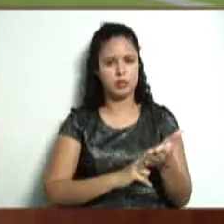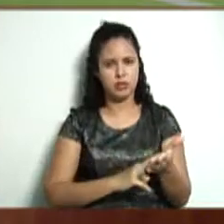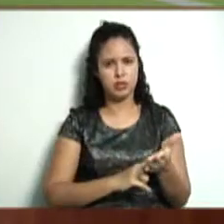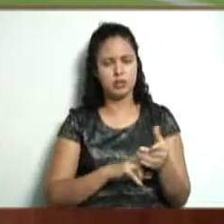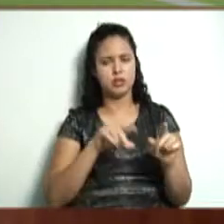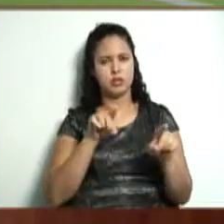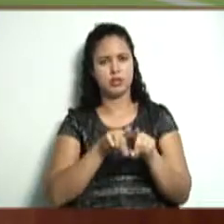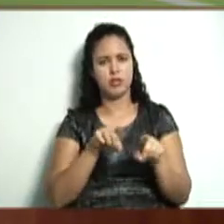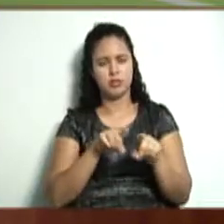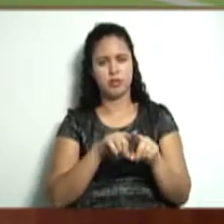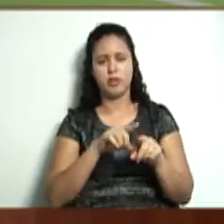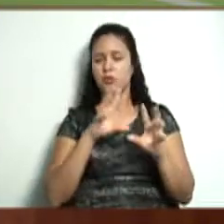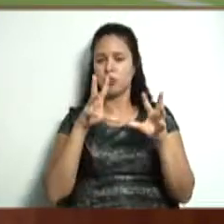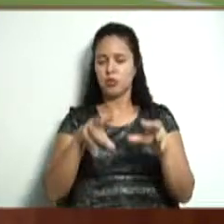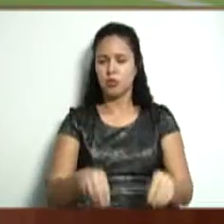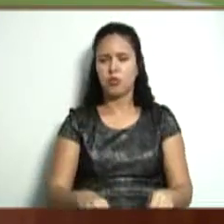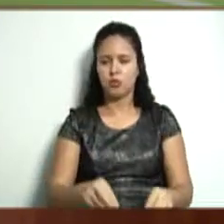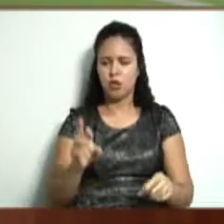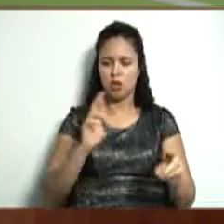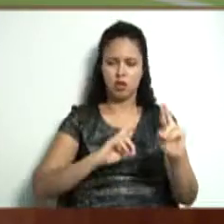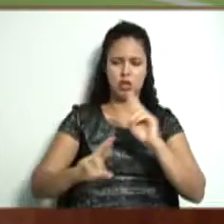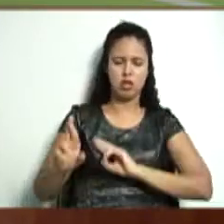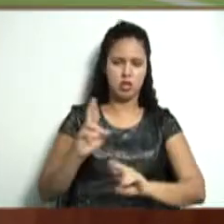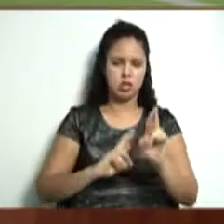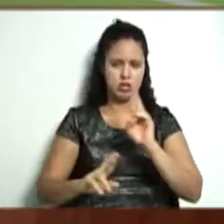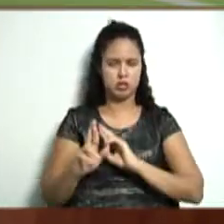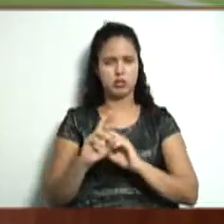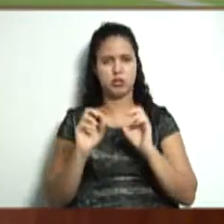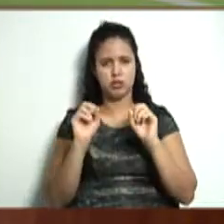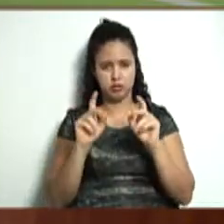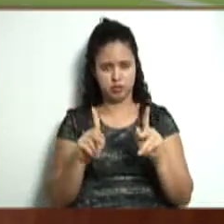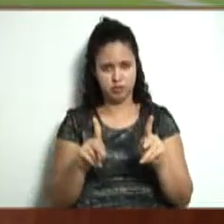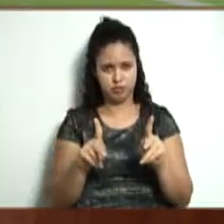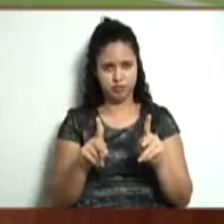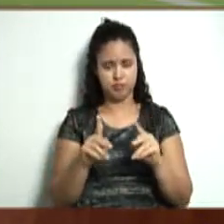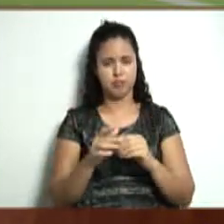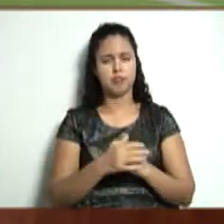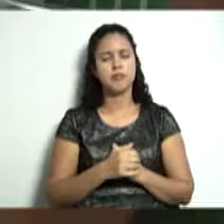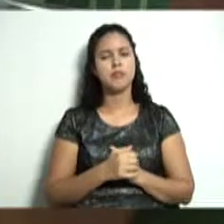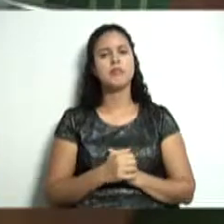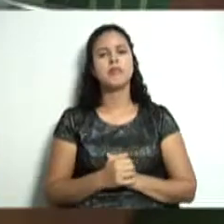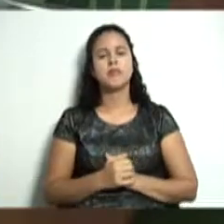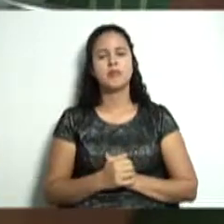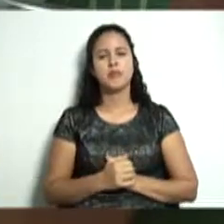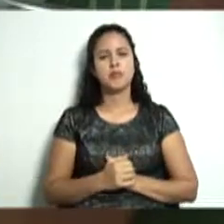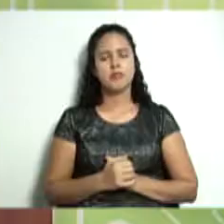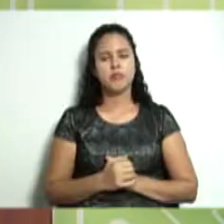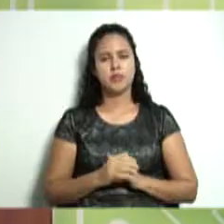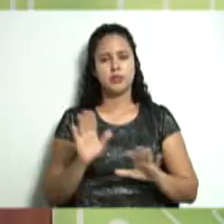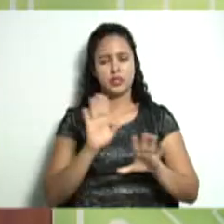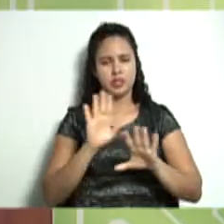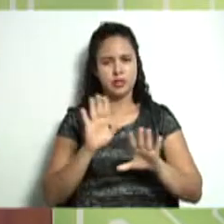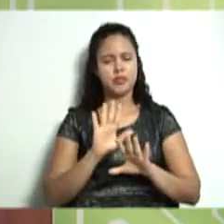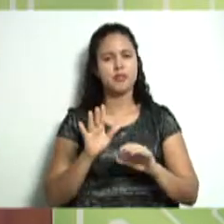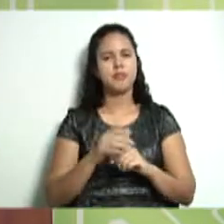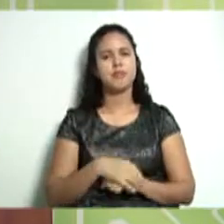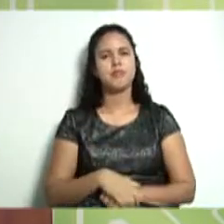vamos estar todos participando, colaborando conosco, certo? Até daqui a pouco,